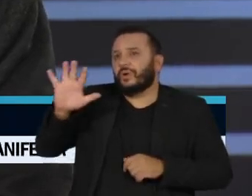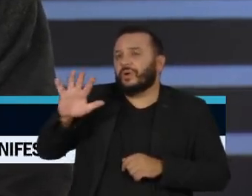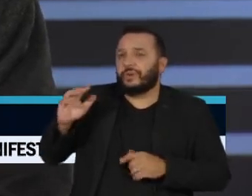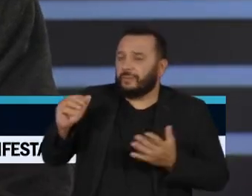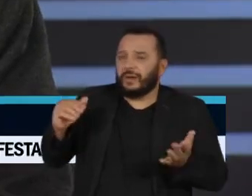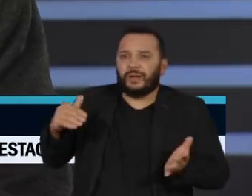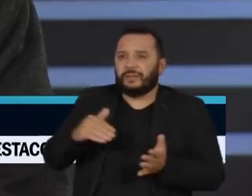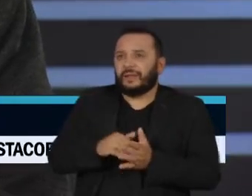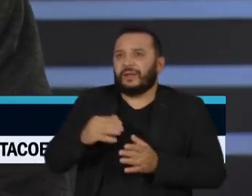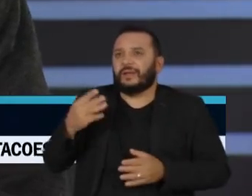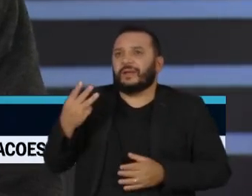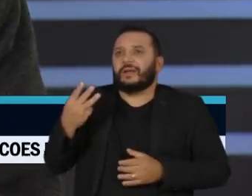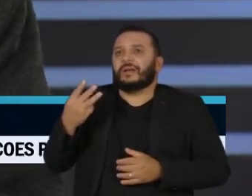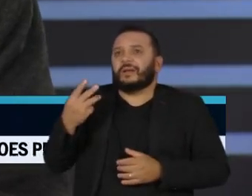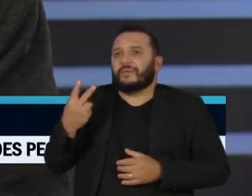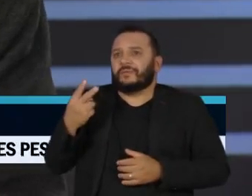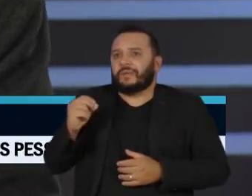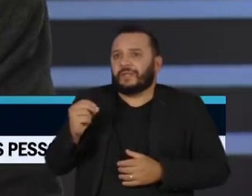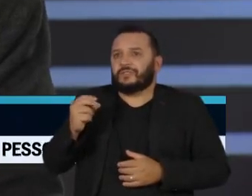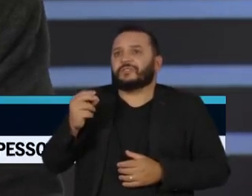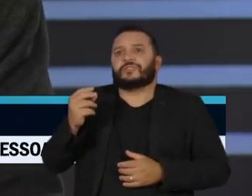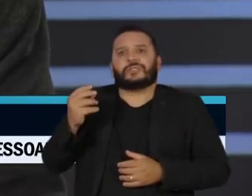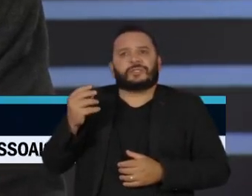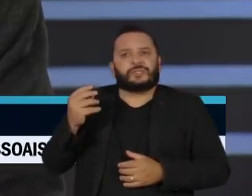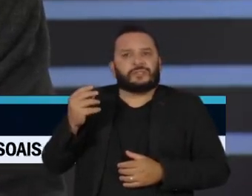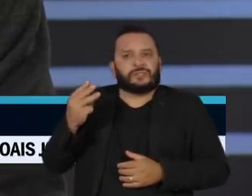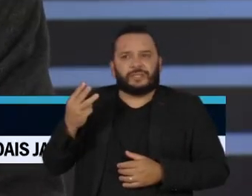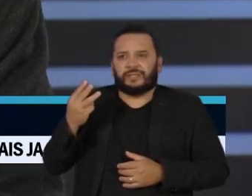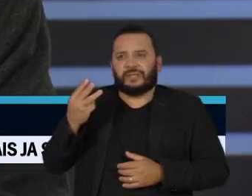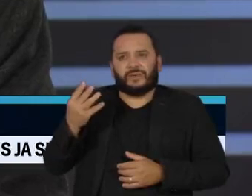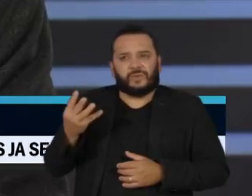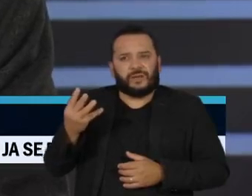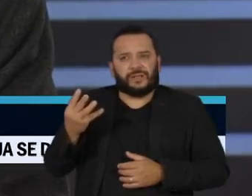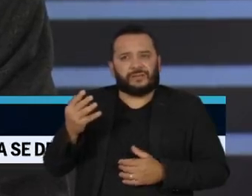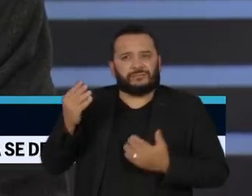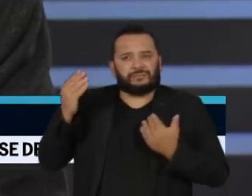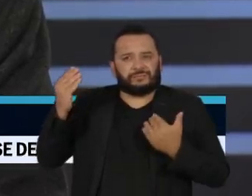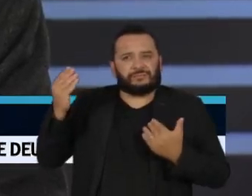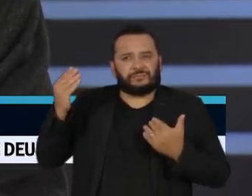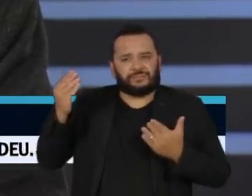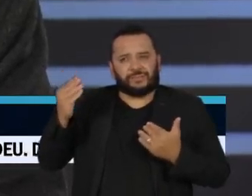até 2034 pelo menos então isso deveria explicar